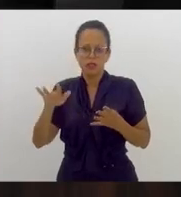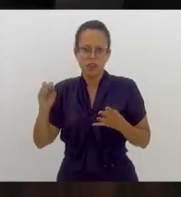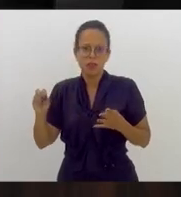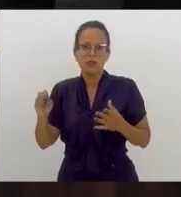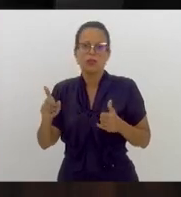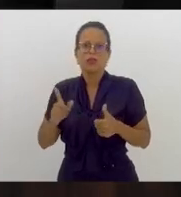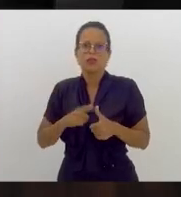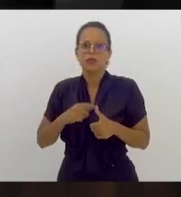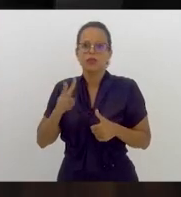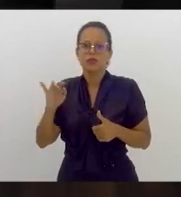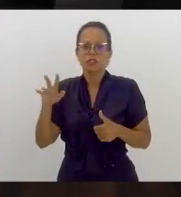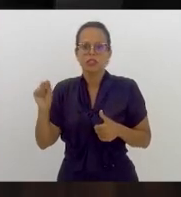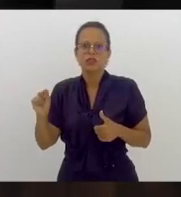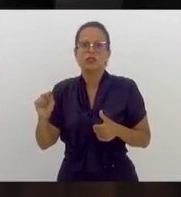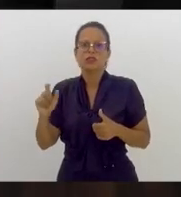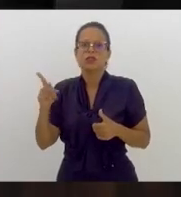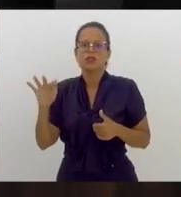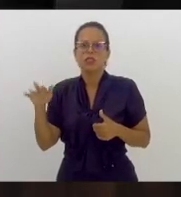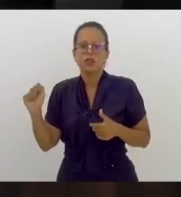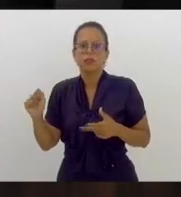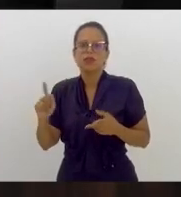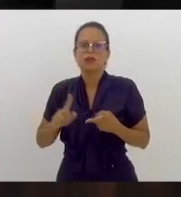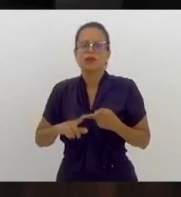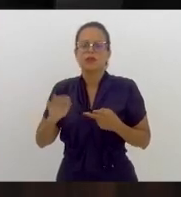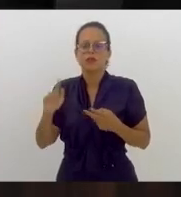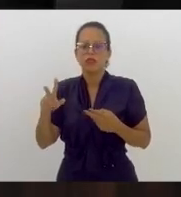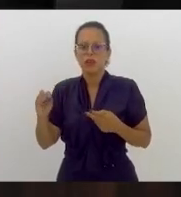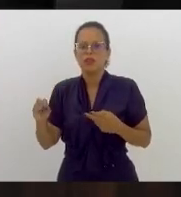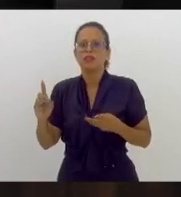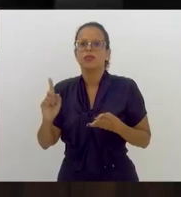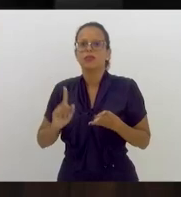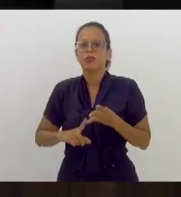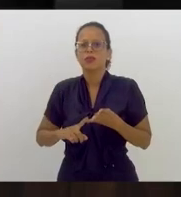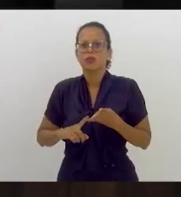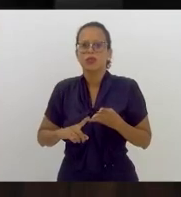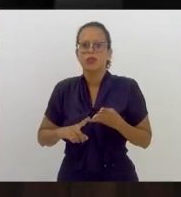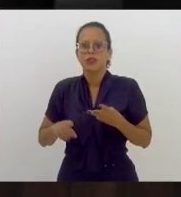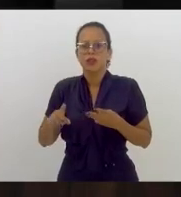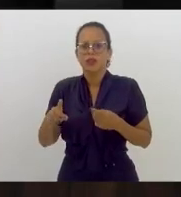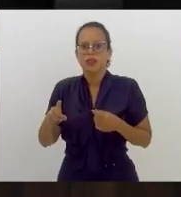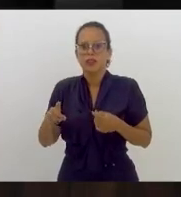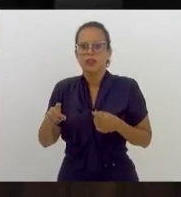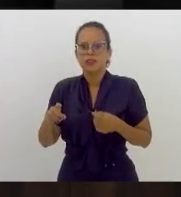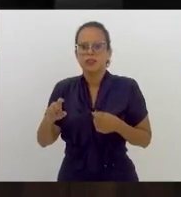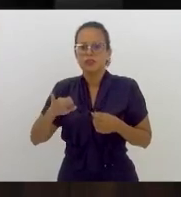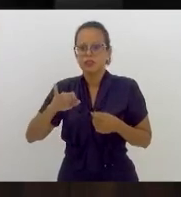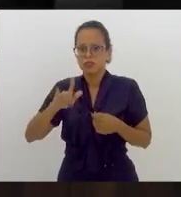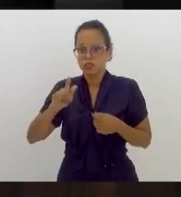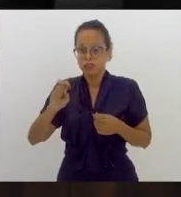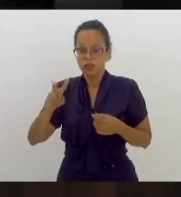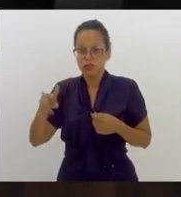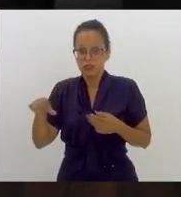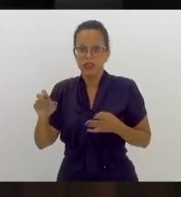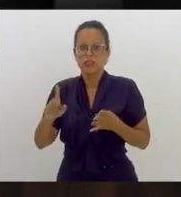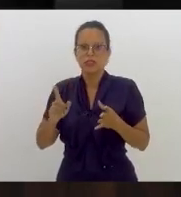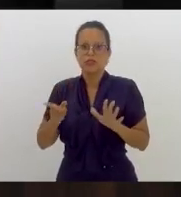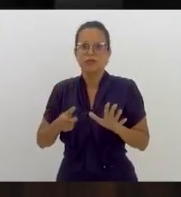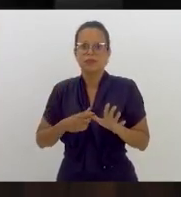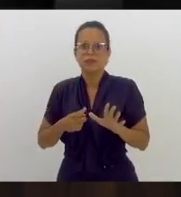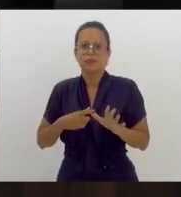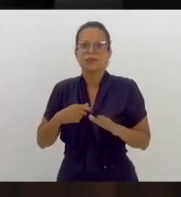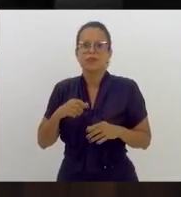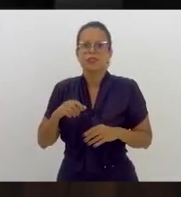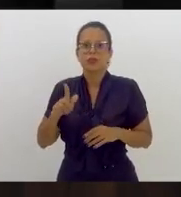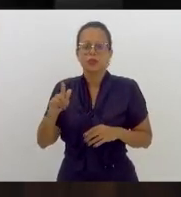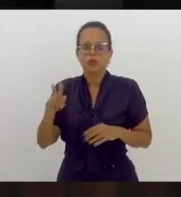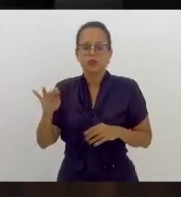Soares, deputado Felipe Pobel, deputado Flávio Serafini, deputado Giovanni Ratinho, deputado Gustavo Schmidt, deputado Gustavo Tutuca,